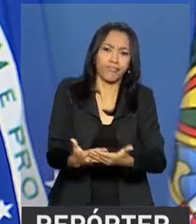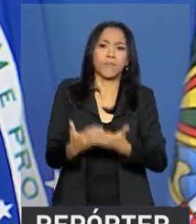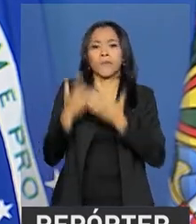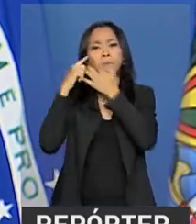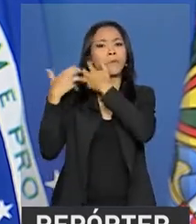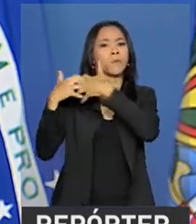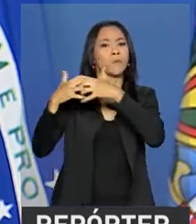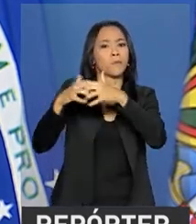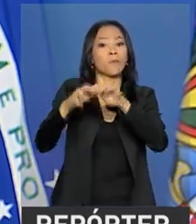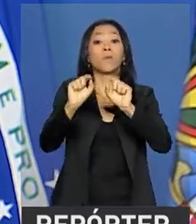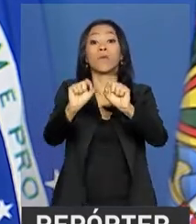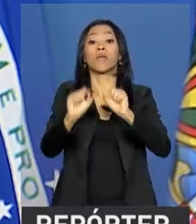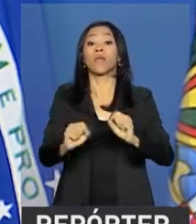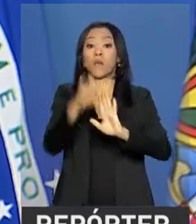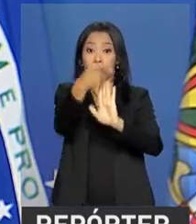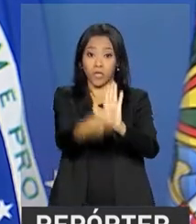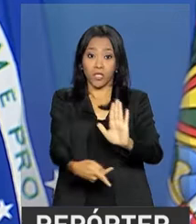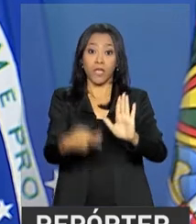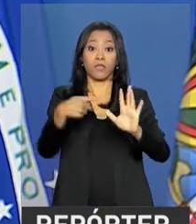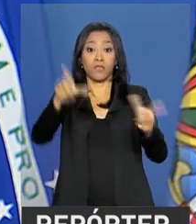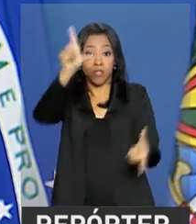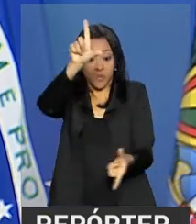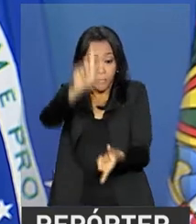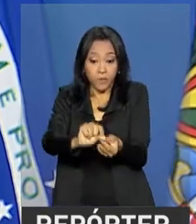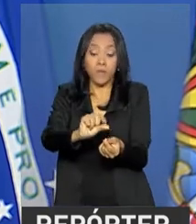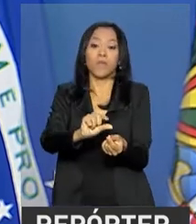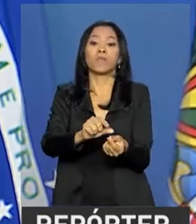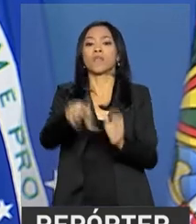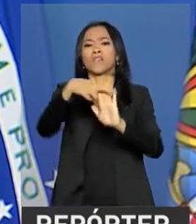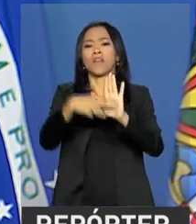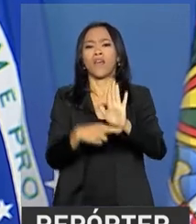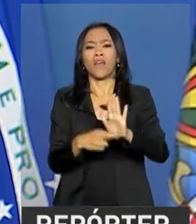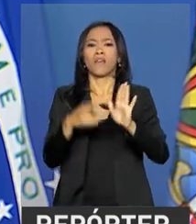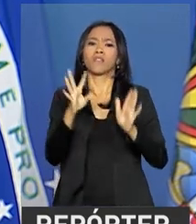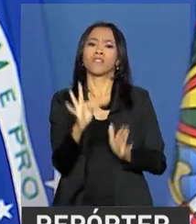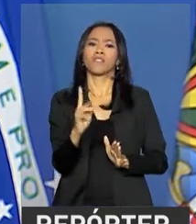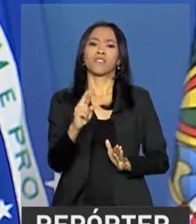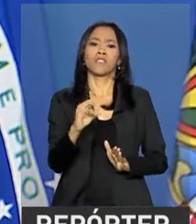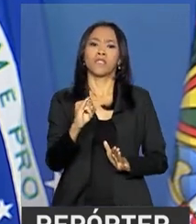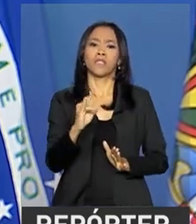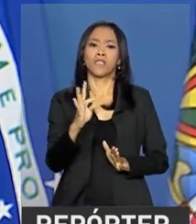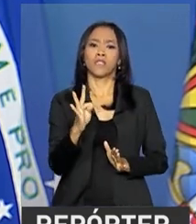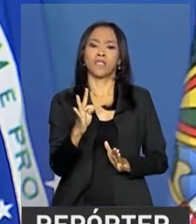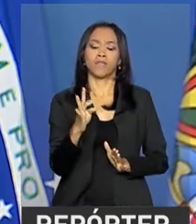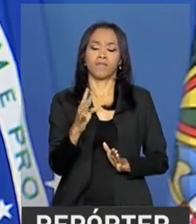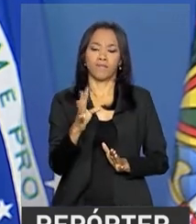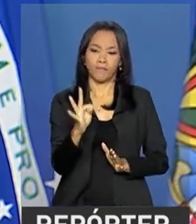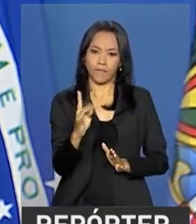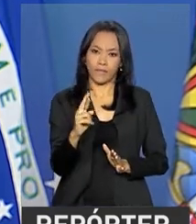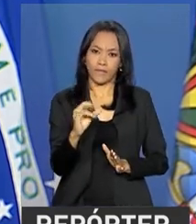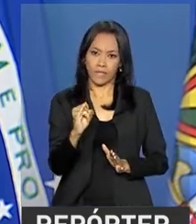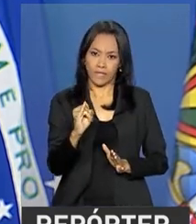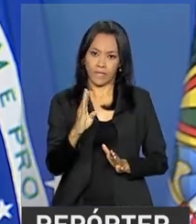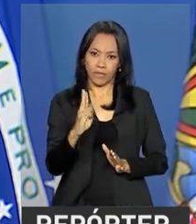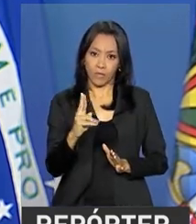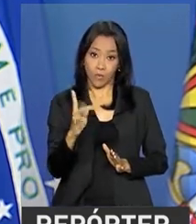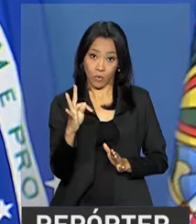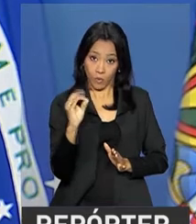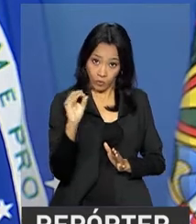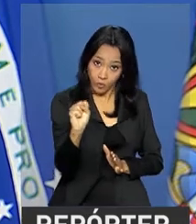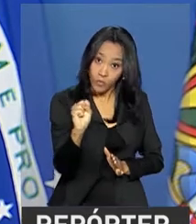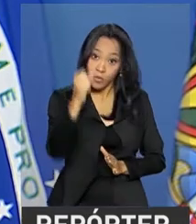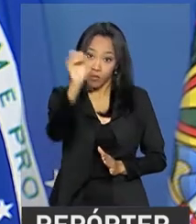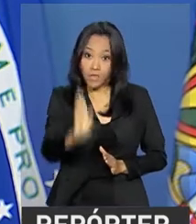grande projeto de simplificação tributária no país porque o cipoal tributário que existe no país é muitas